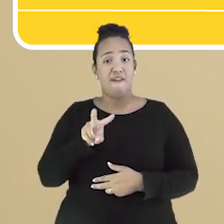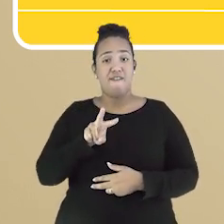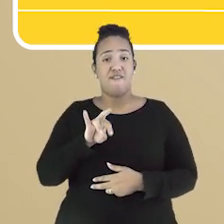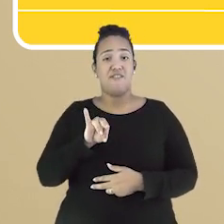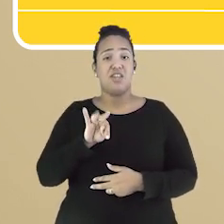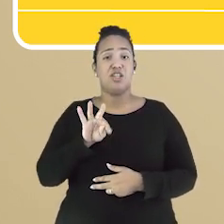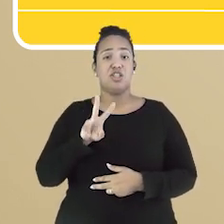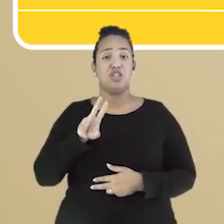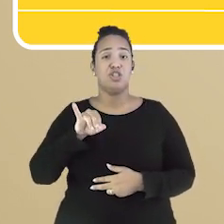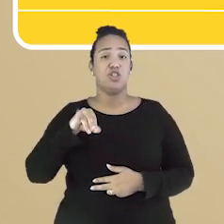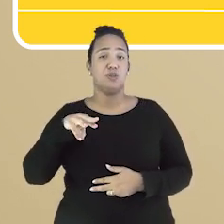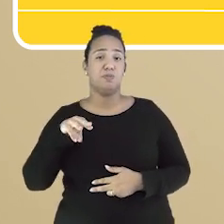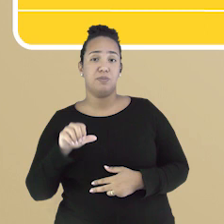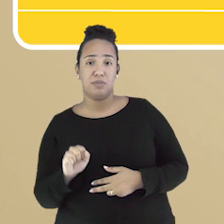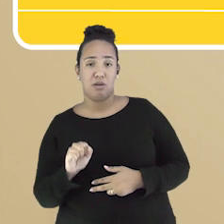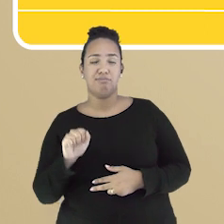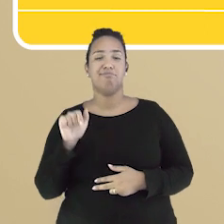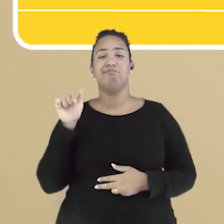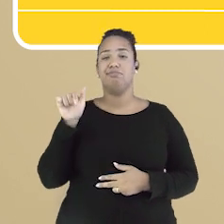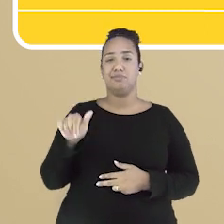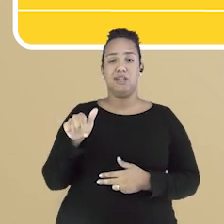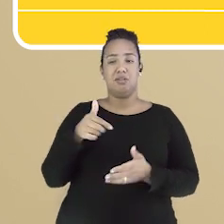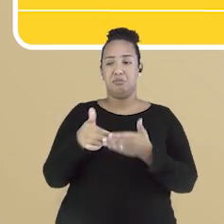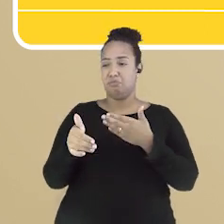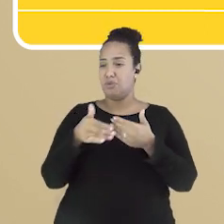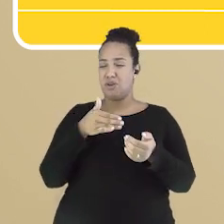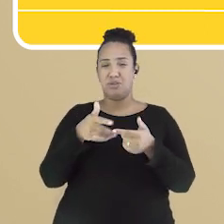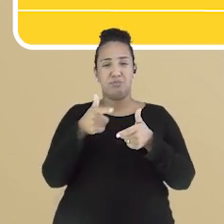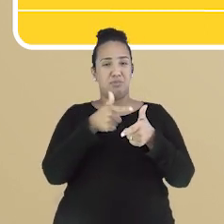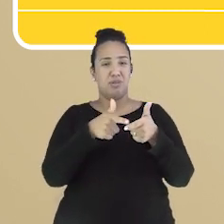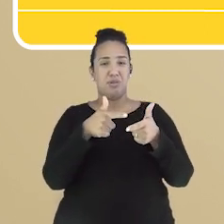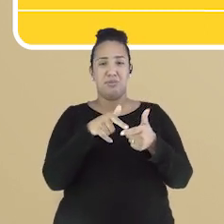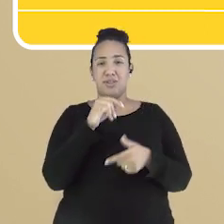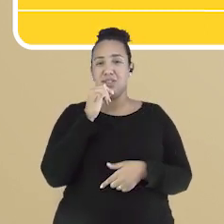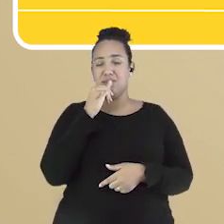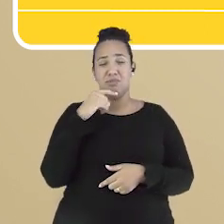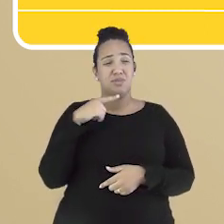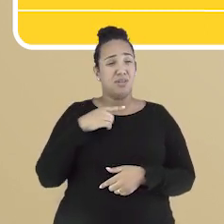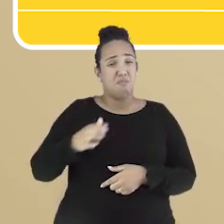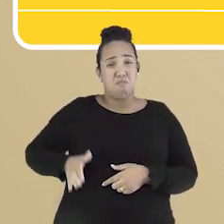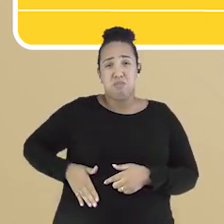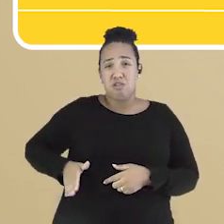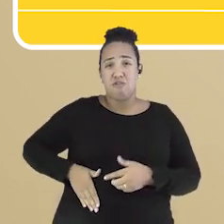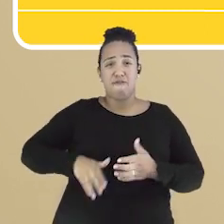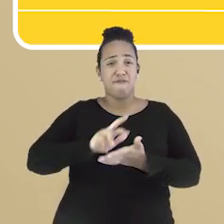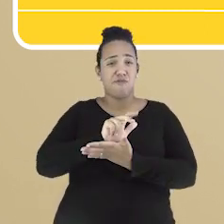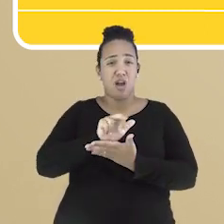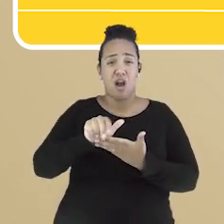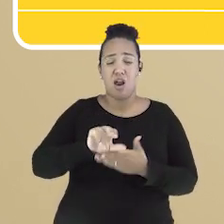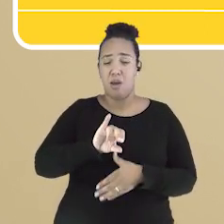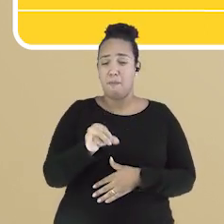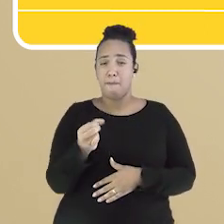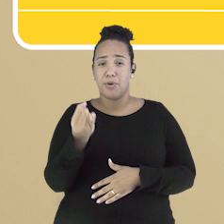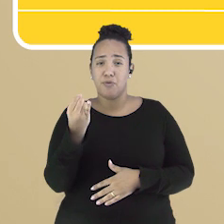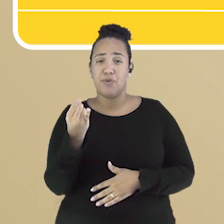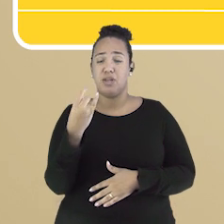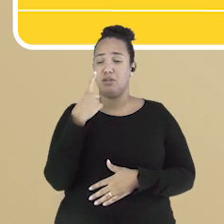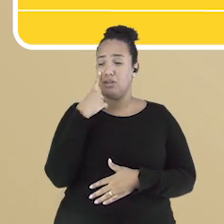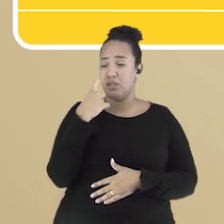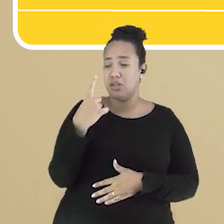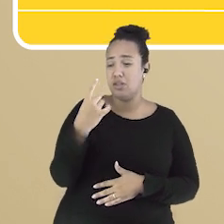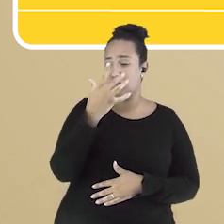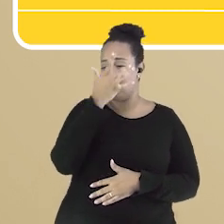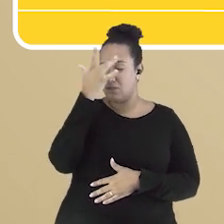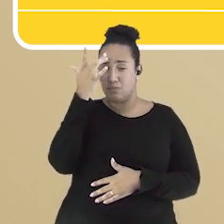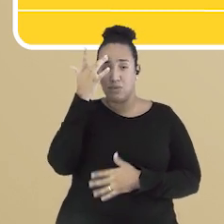vítimas, independentemente das circunstâncias. Alvo de bandidos do tipo mais cruel e covarde, que se aproveitam da boa vontade e do